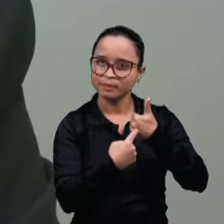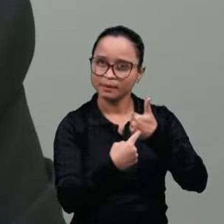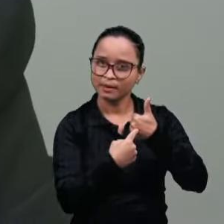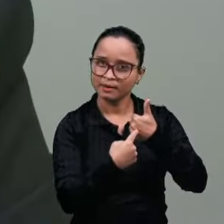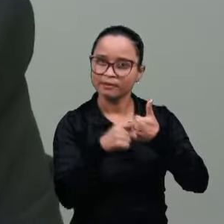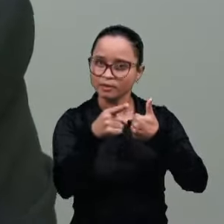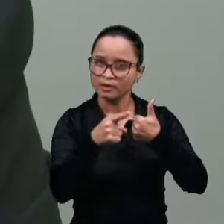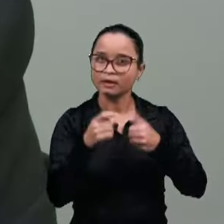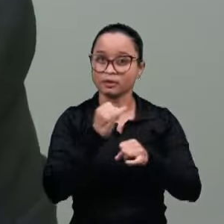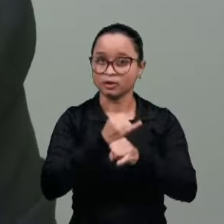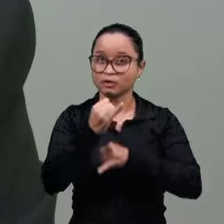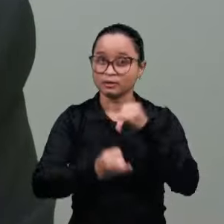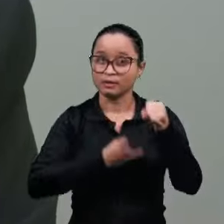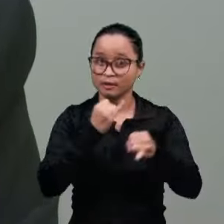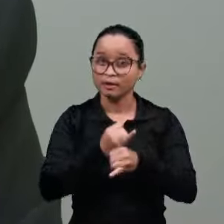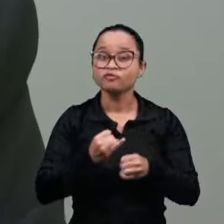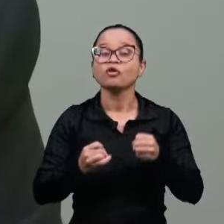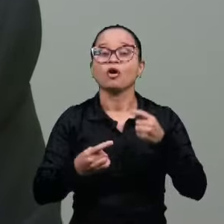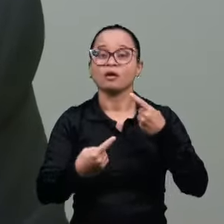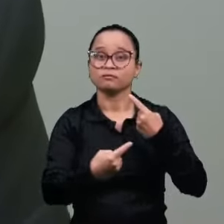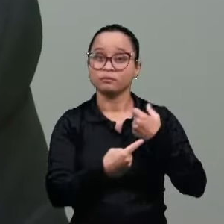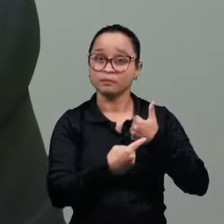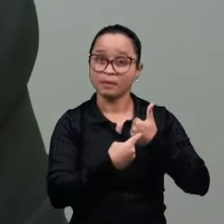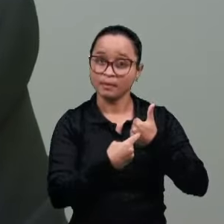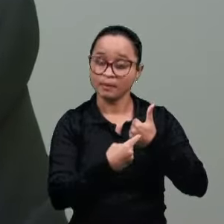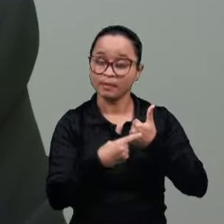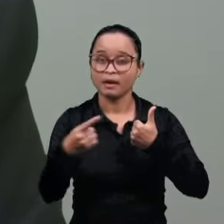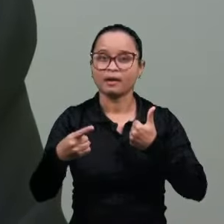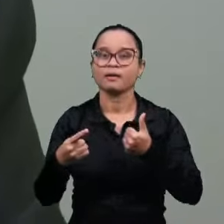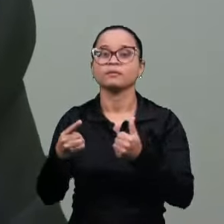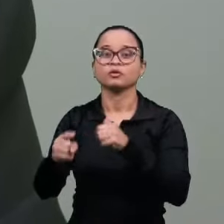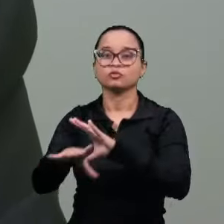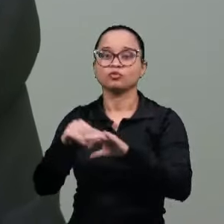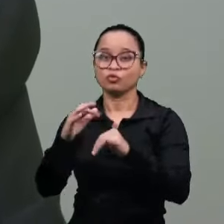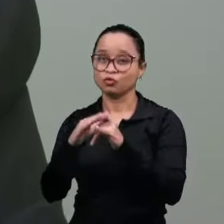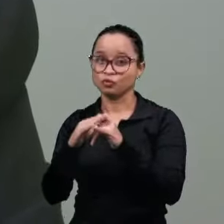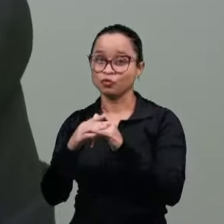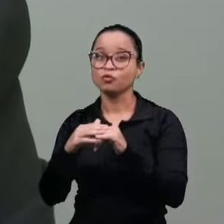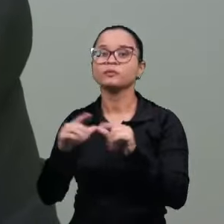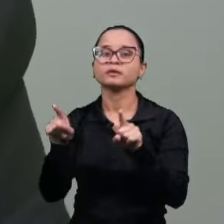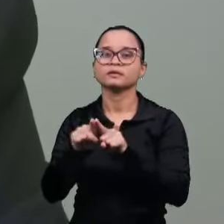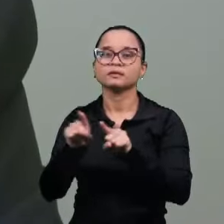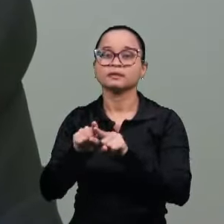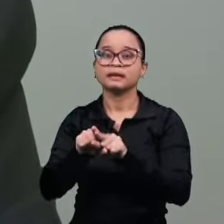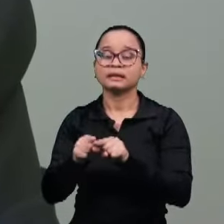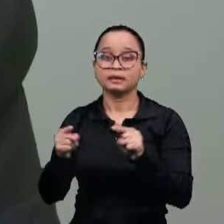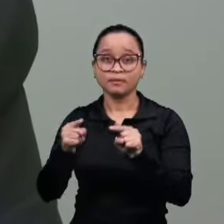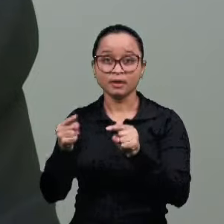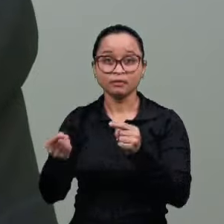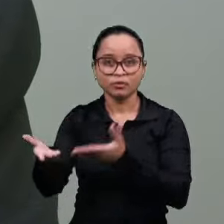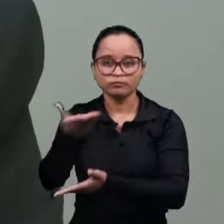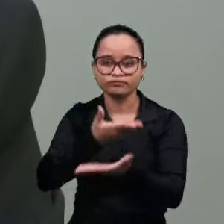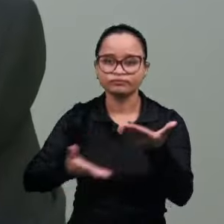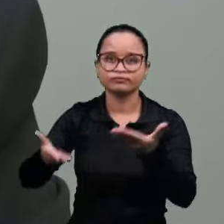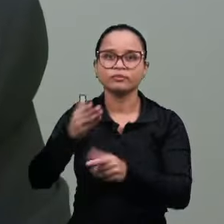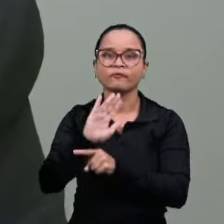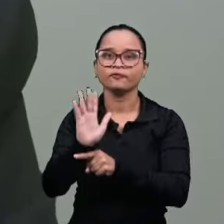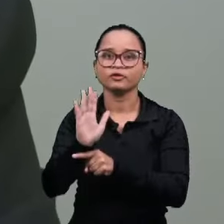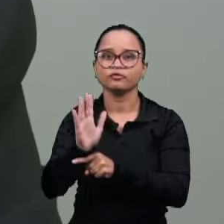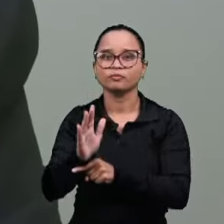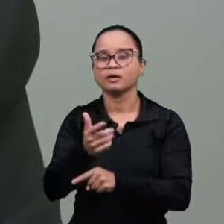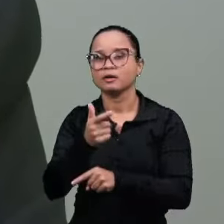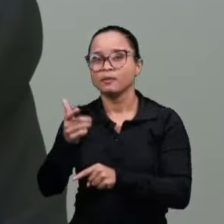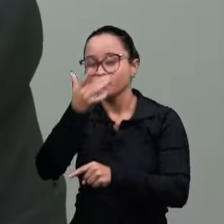que está na internet, nos assistindo pelo YouTube. Compartilhe já o vídeo para que daqui a pouco mais pessoas possam ser alcançadas